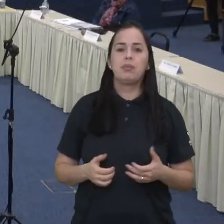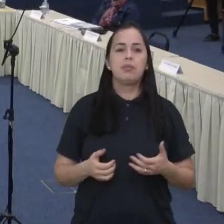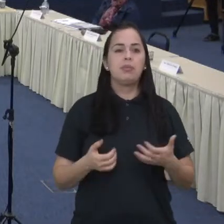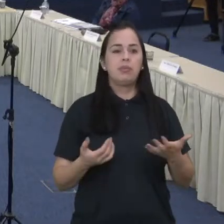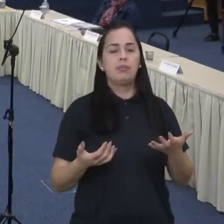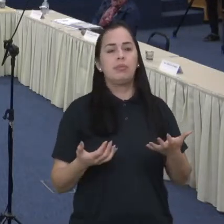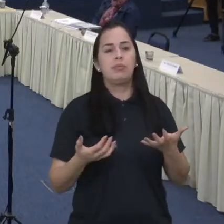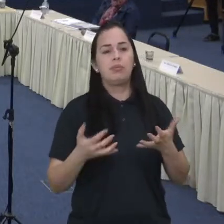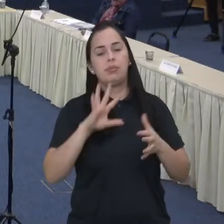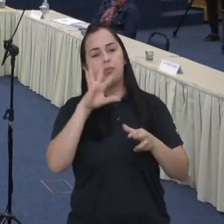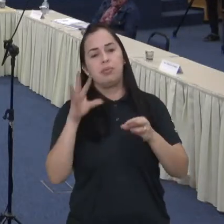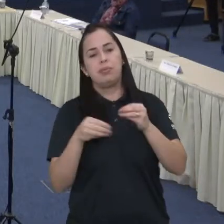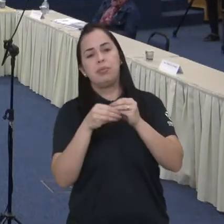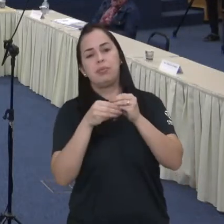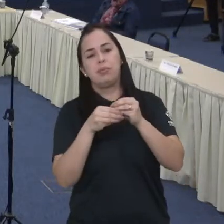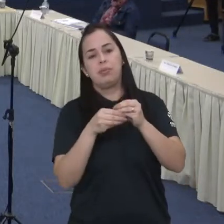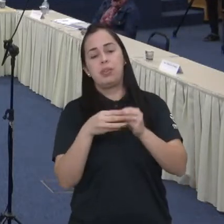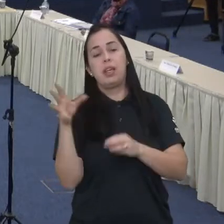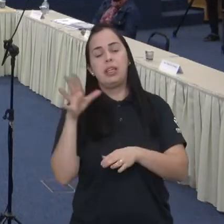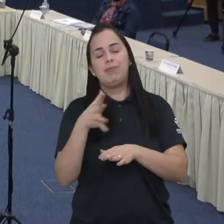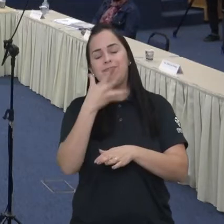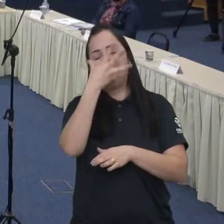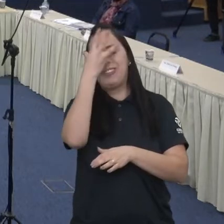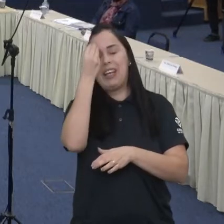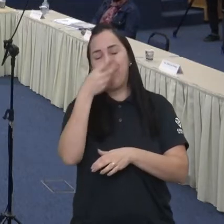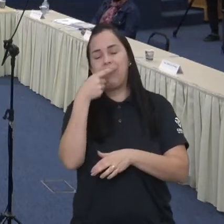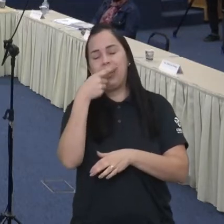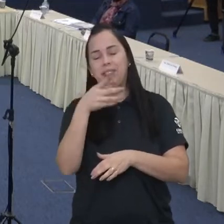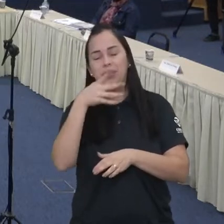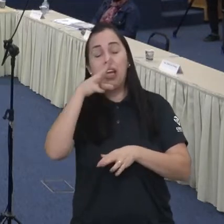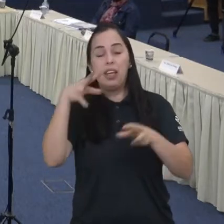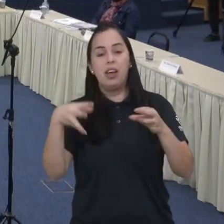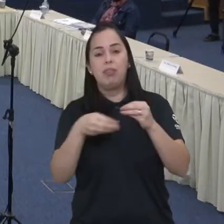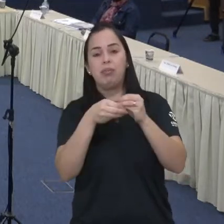Só queria acrescentar uma coisa que eu esqueci de falar,